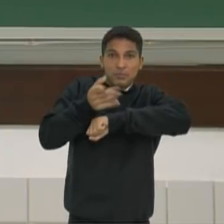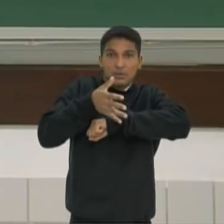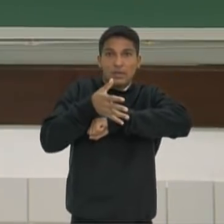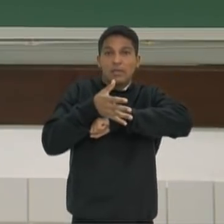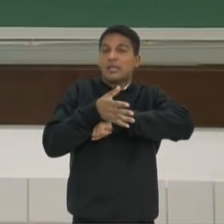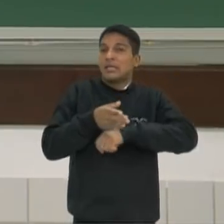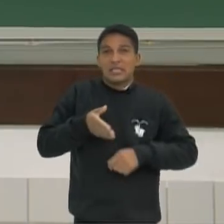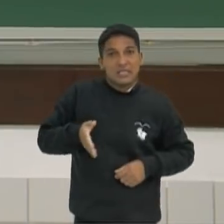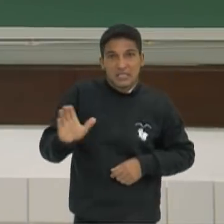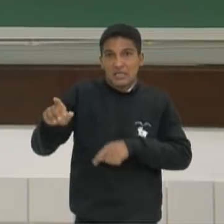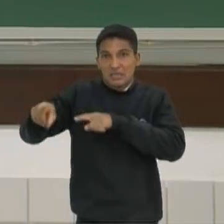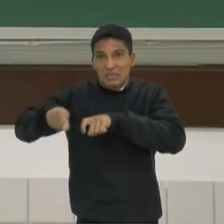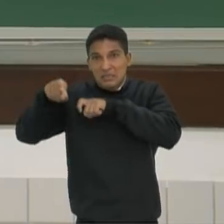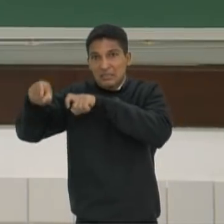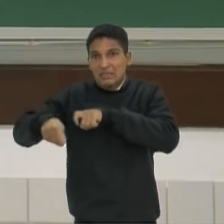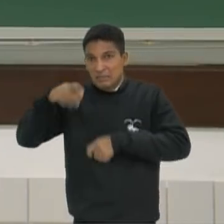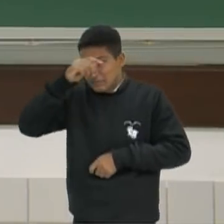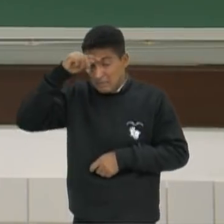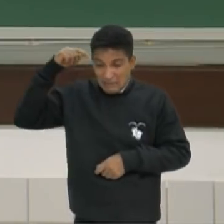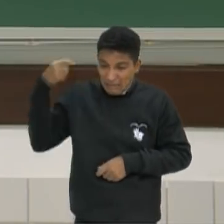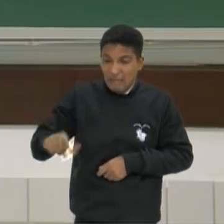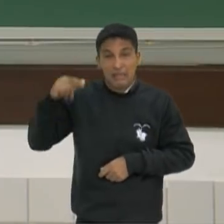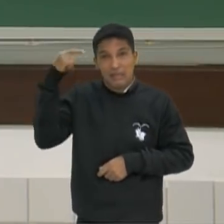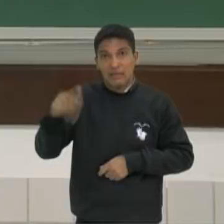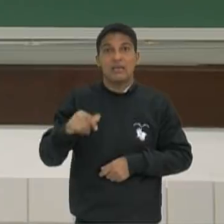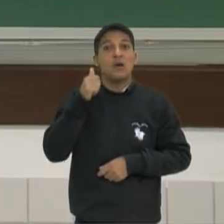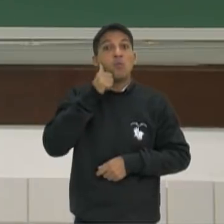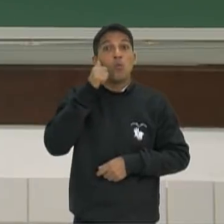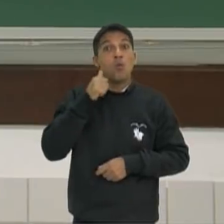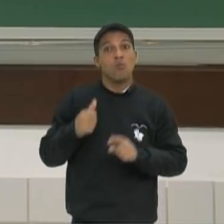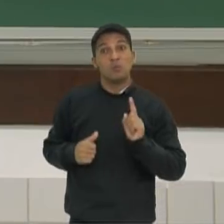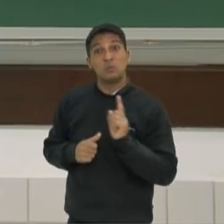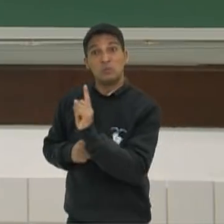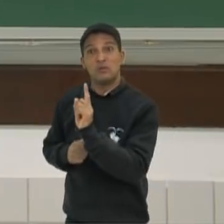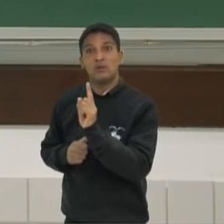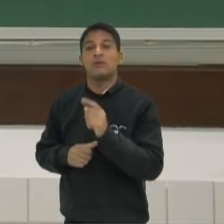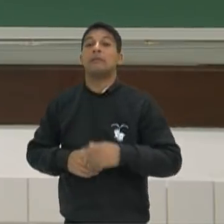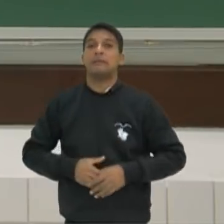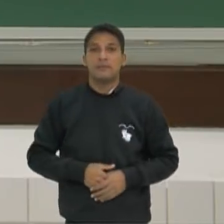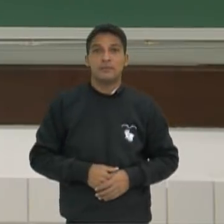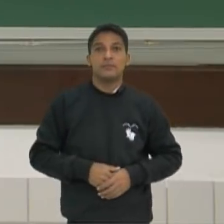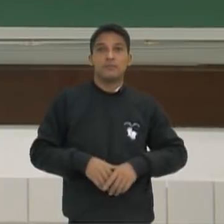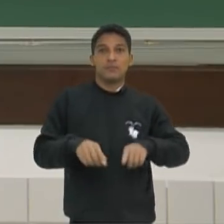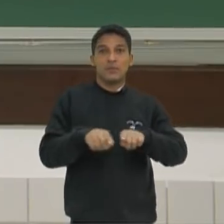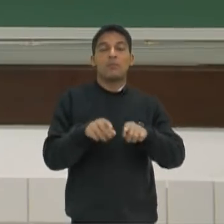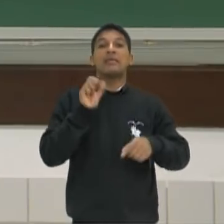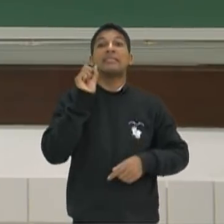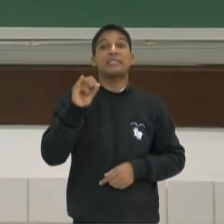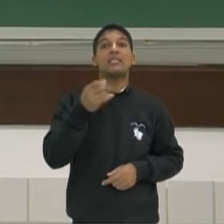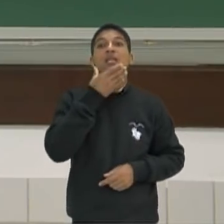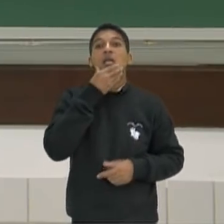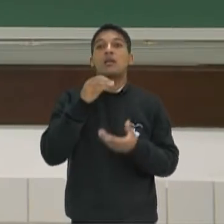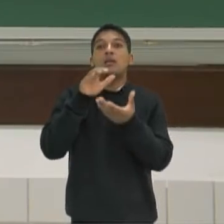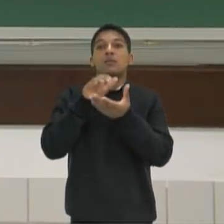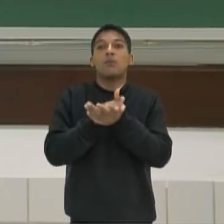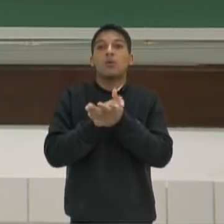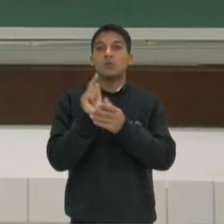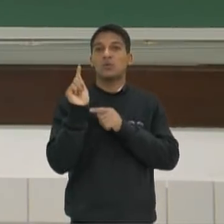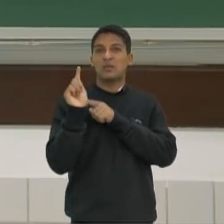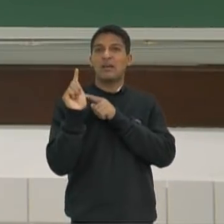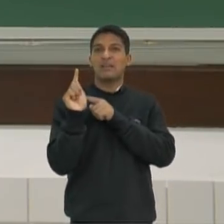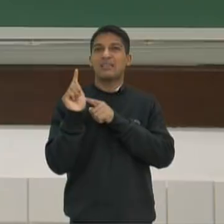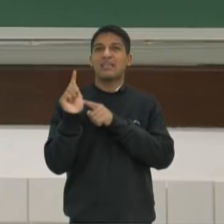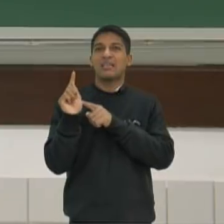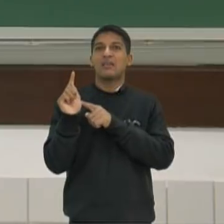profissões de ofício, quando o marido se ausentava, né, por uma série de situações, era ela quem acabava tendo